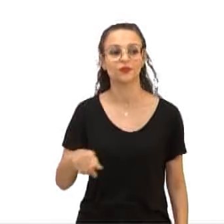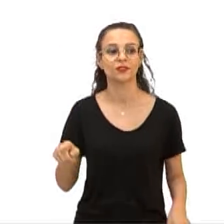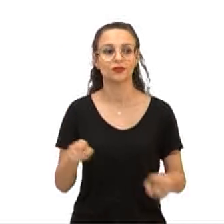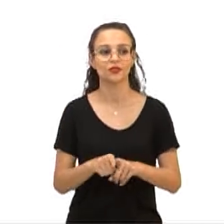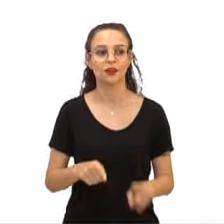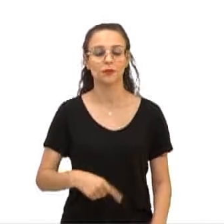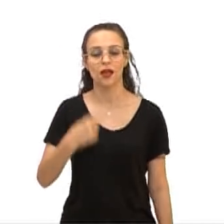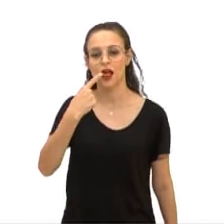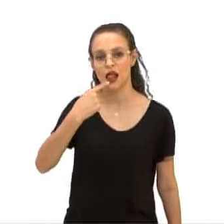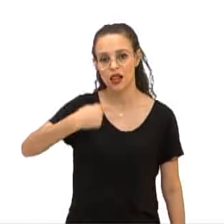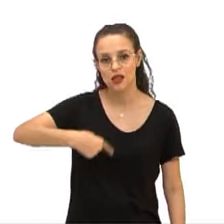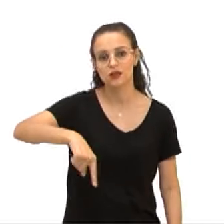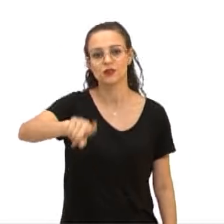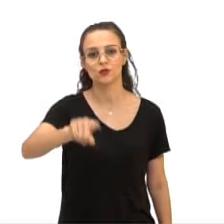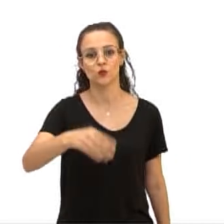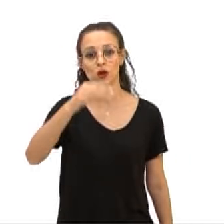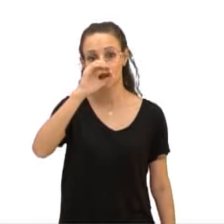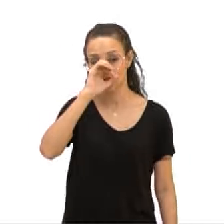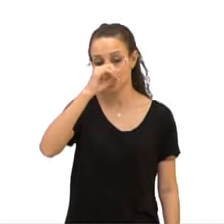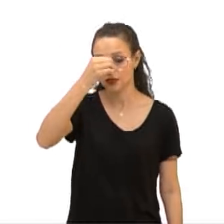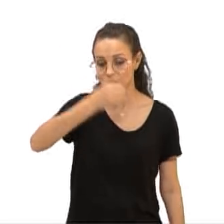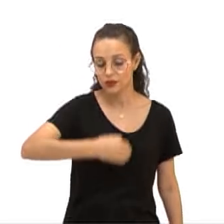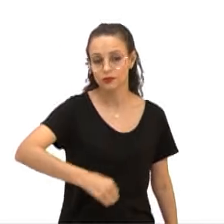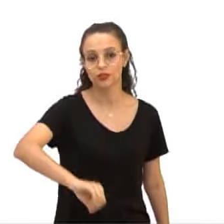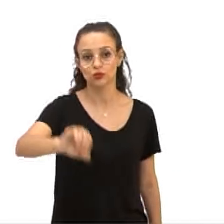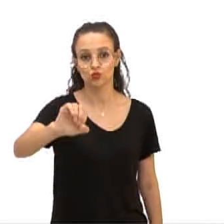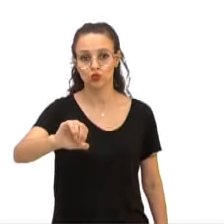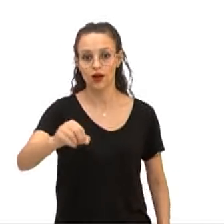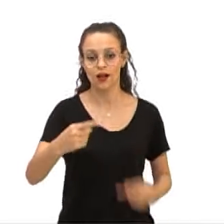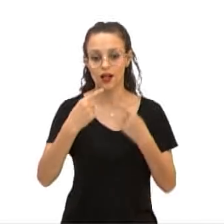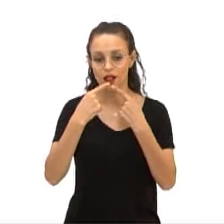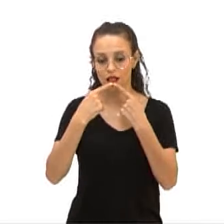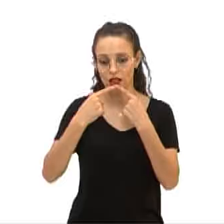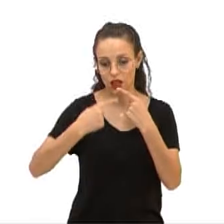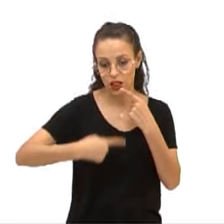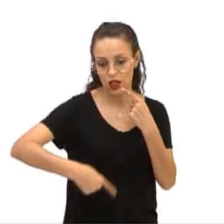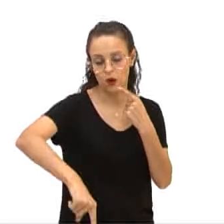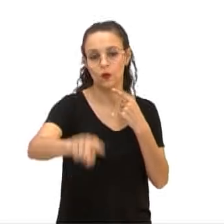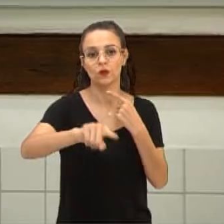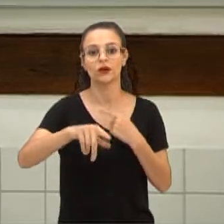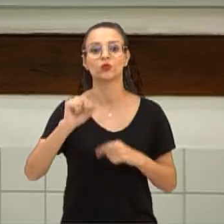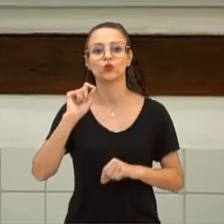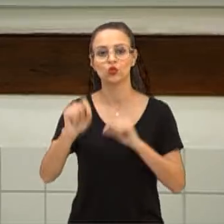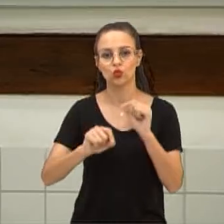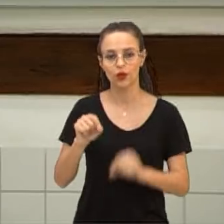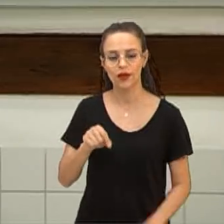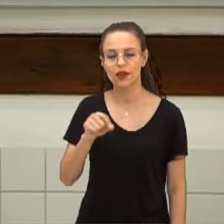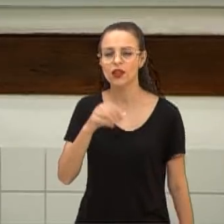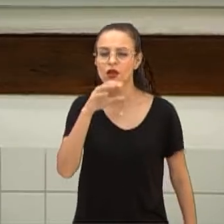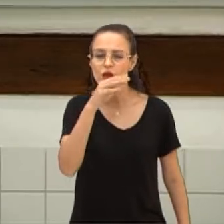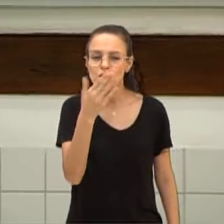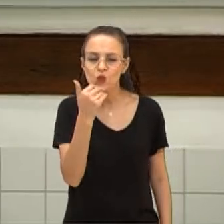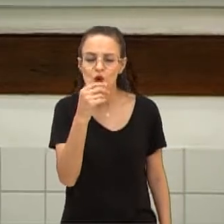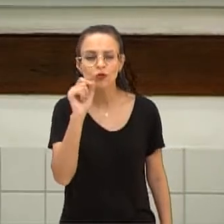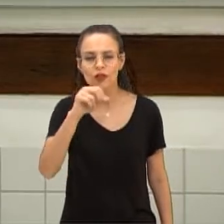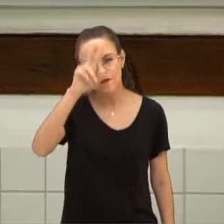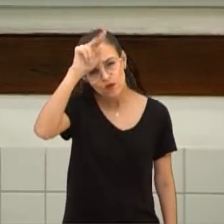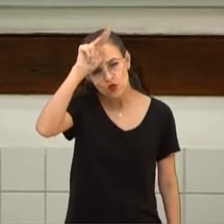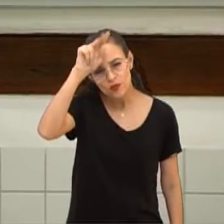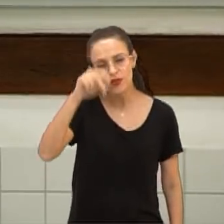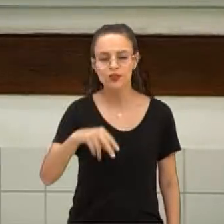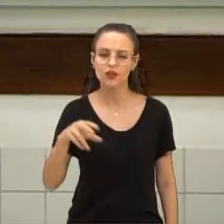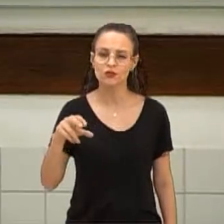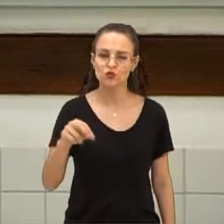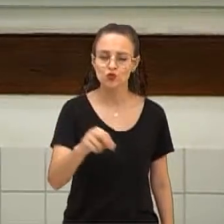tamanduá. Bom, a língua do tamanduá ela não era tão longa quanto é agora. O tamanduá se alimenta de formigas, de cupins, mas ele tinha